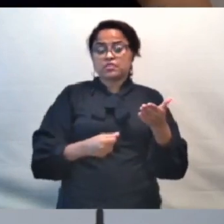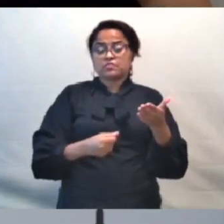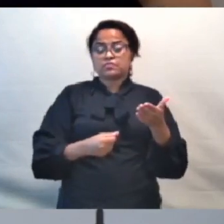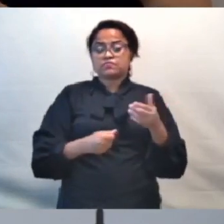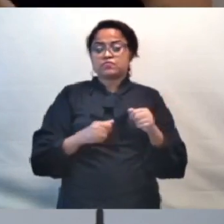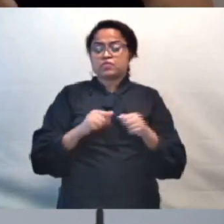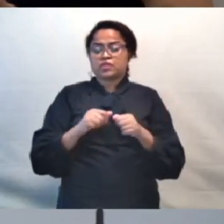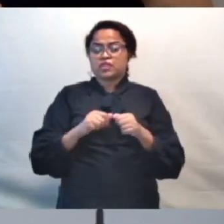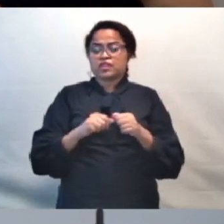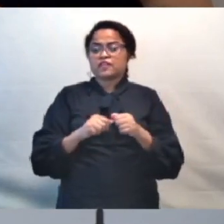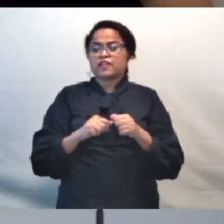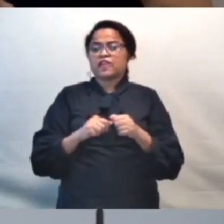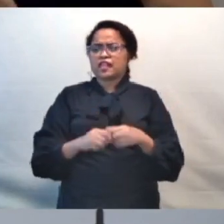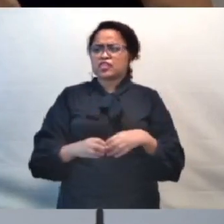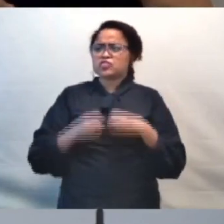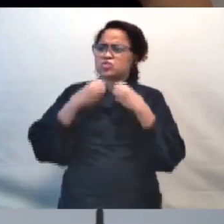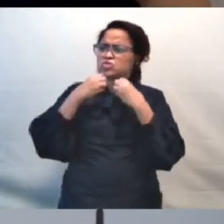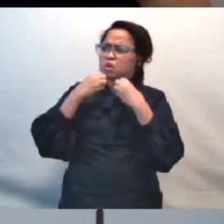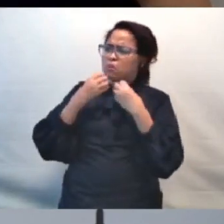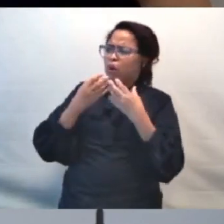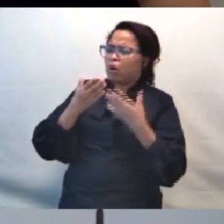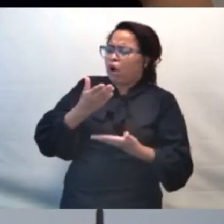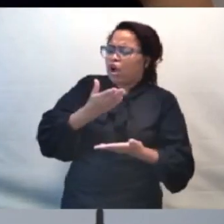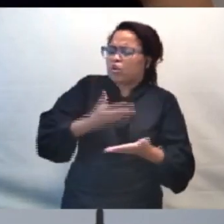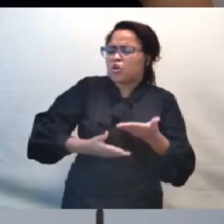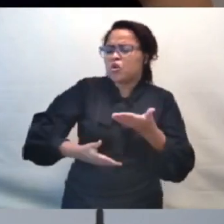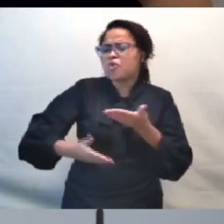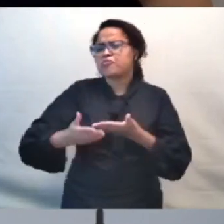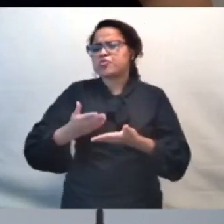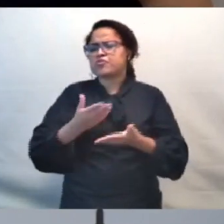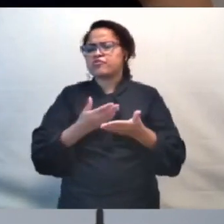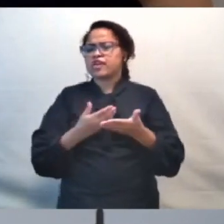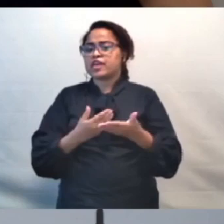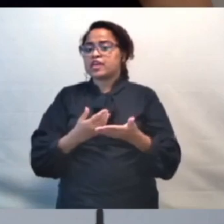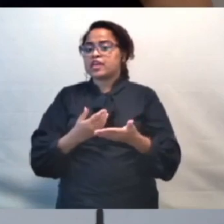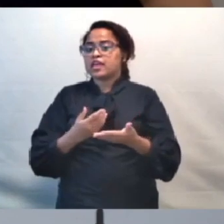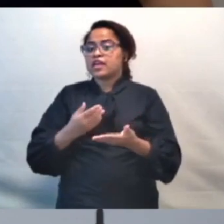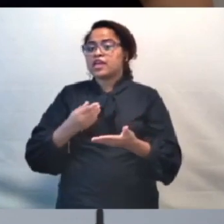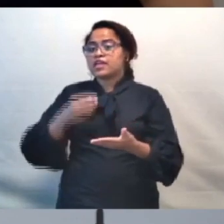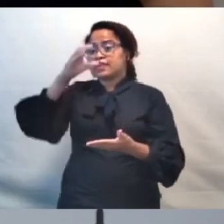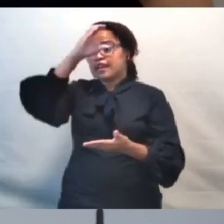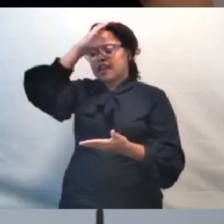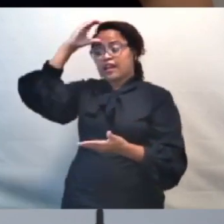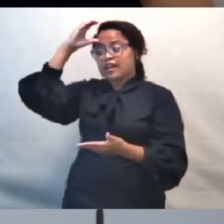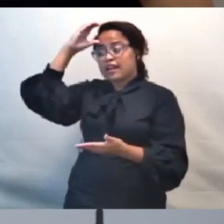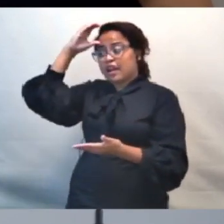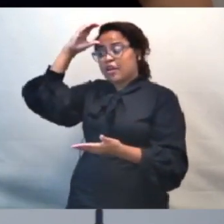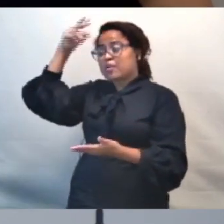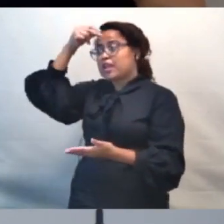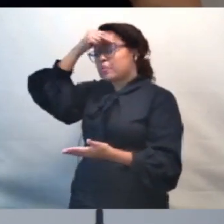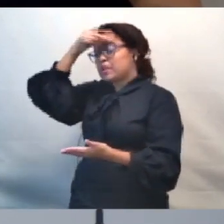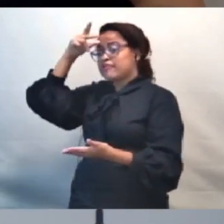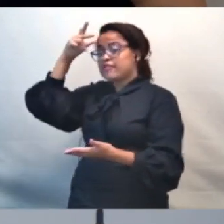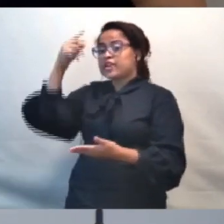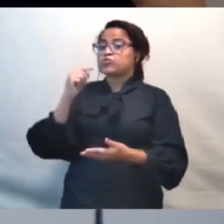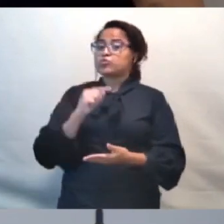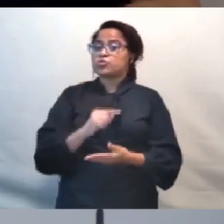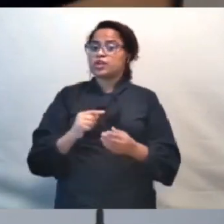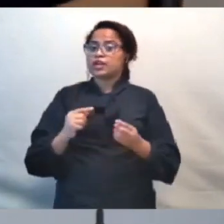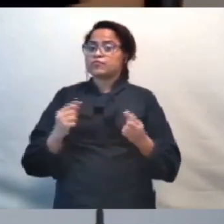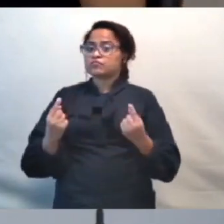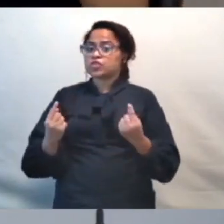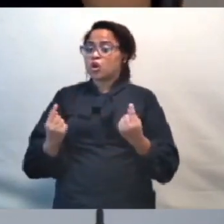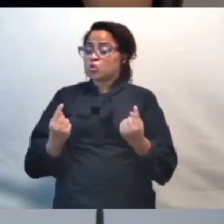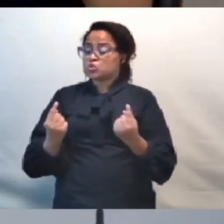convivência em que ambas as partes pactuam no que aquilo deve ser empregado, sabendo, é claro, que não há força de lei